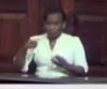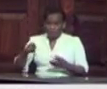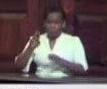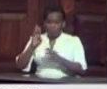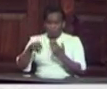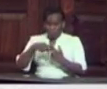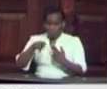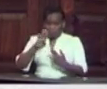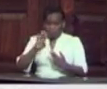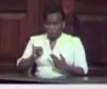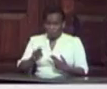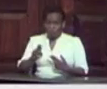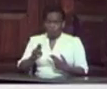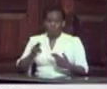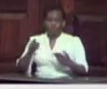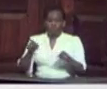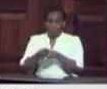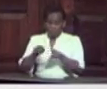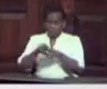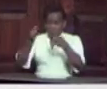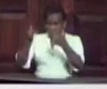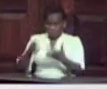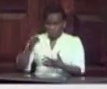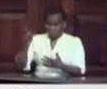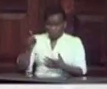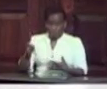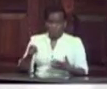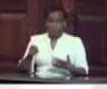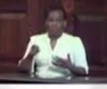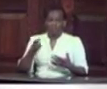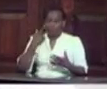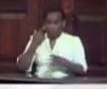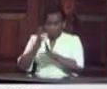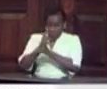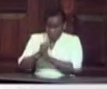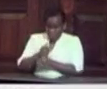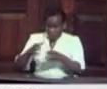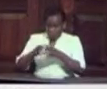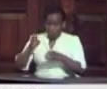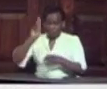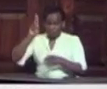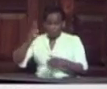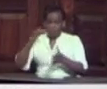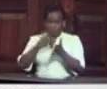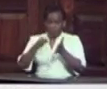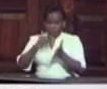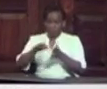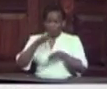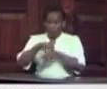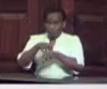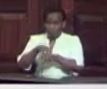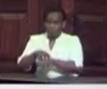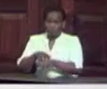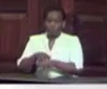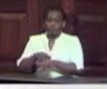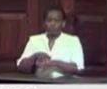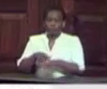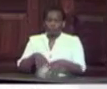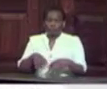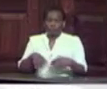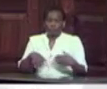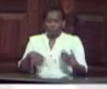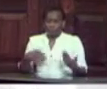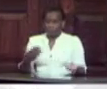bilhete único, segundo o que foi dito na reunião do Colégio de Líderes pelo secretário de transporte, nós